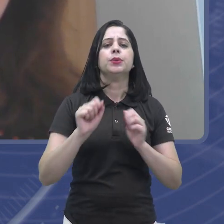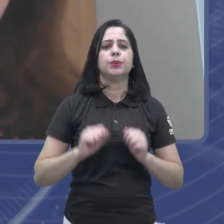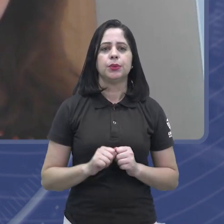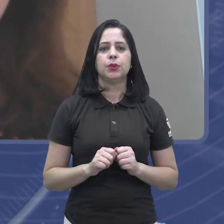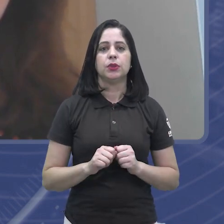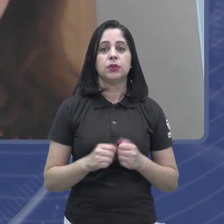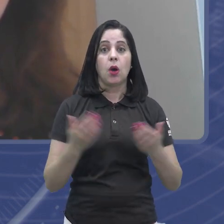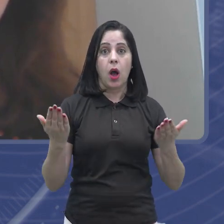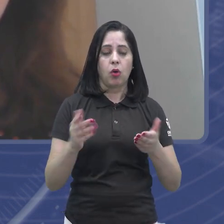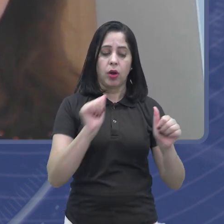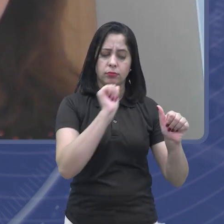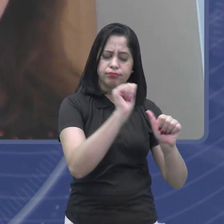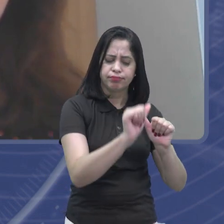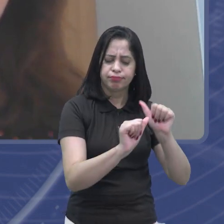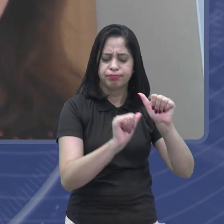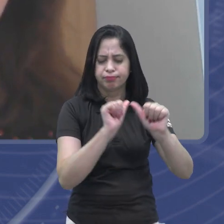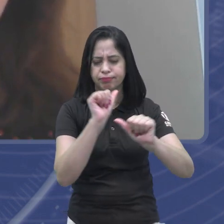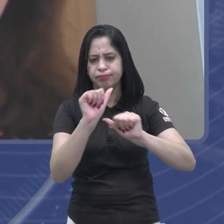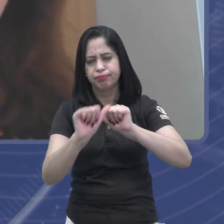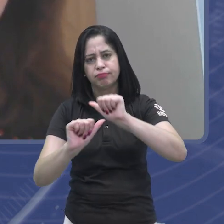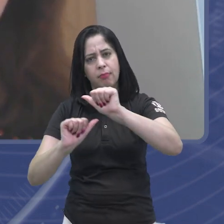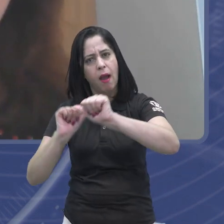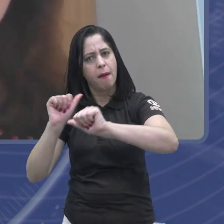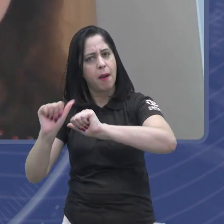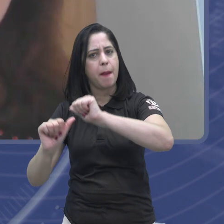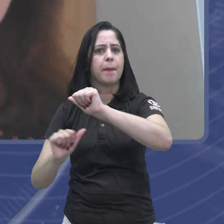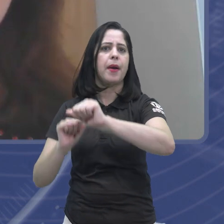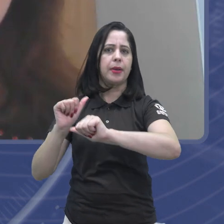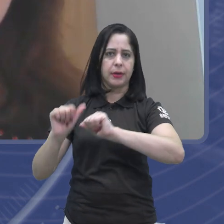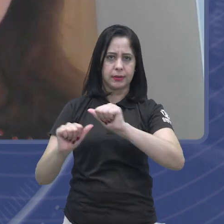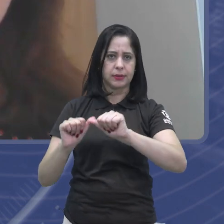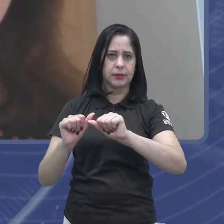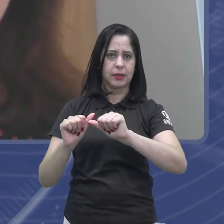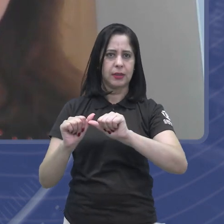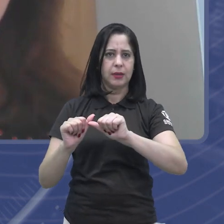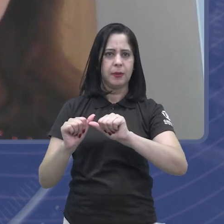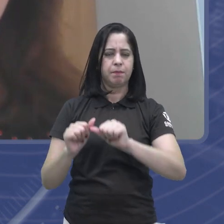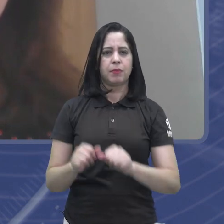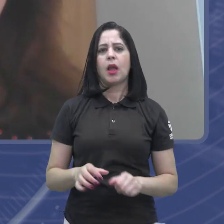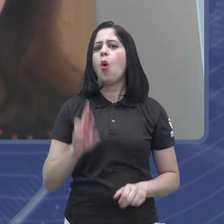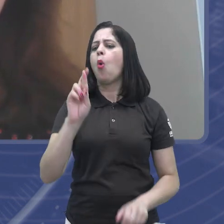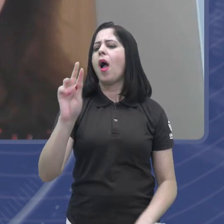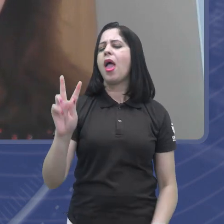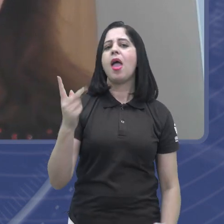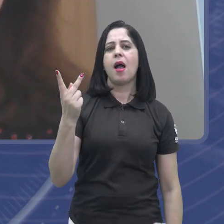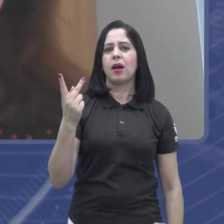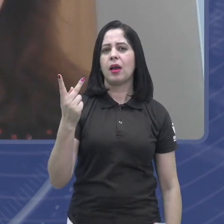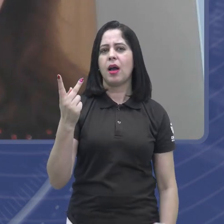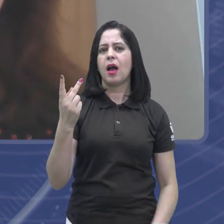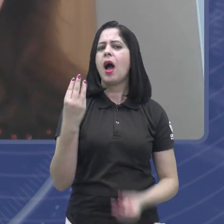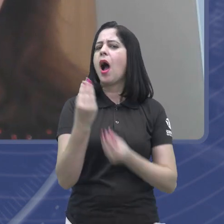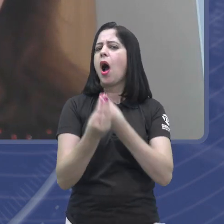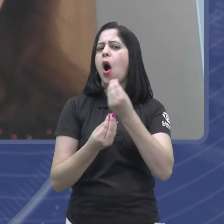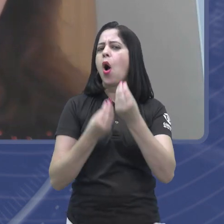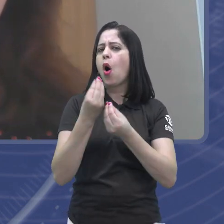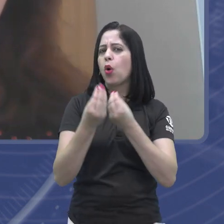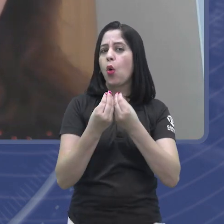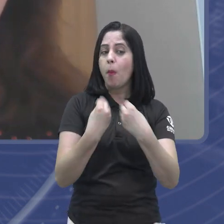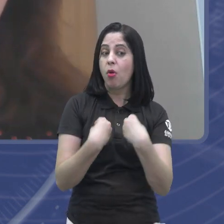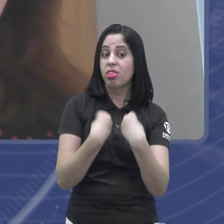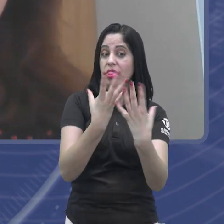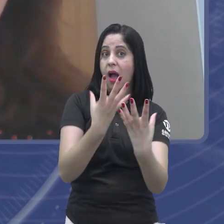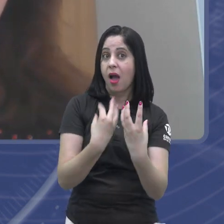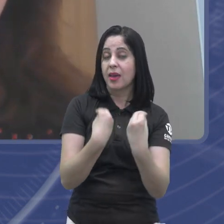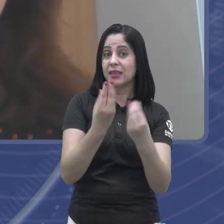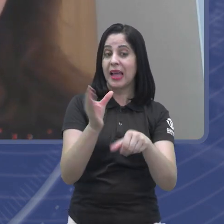pergunto, diante dessas mudanças, né, que a gente tem acompanhado aqui, que a gente tem debatido, de que maneira o RH pode estruturar